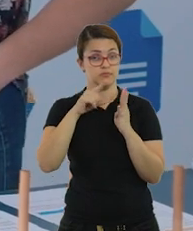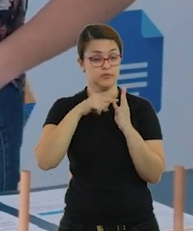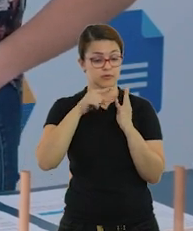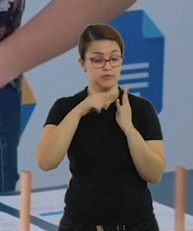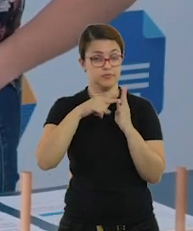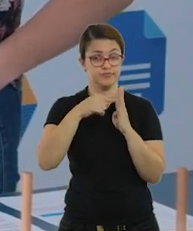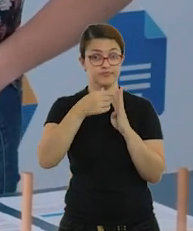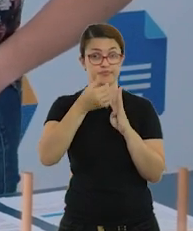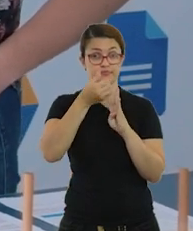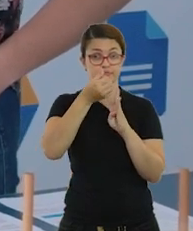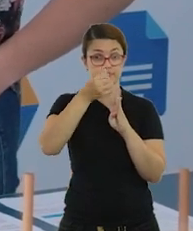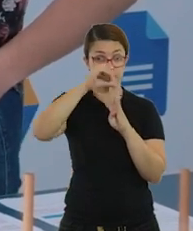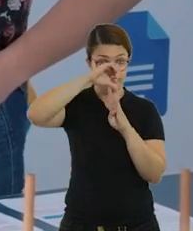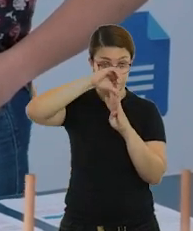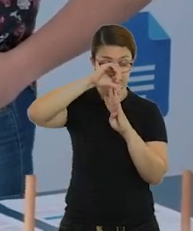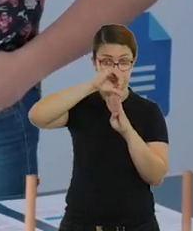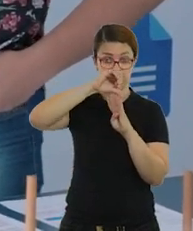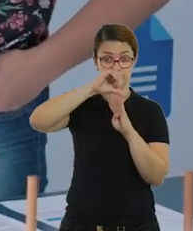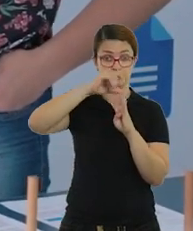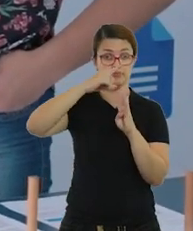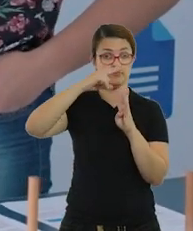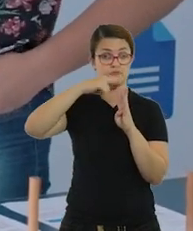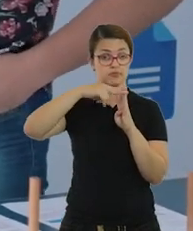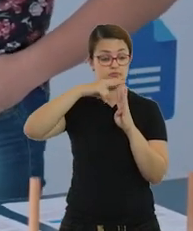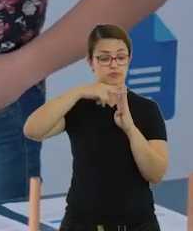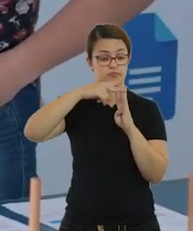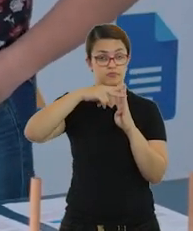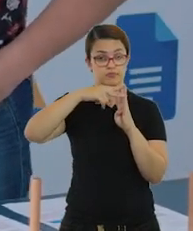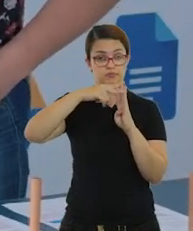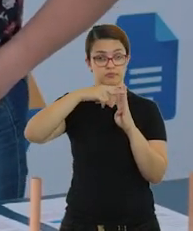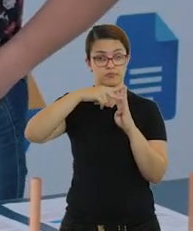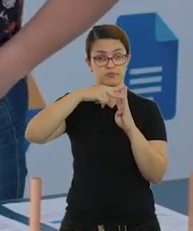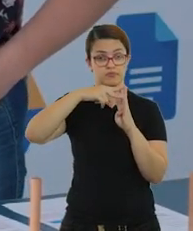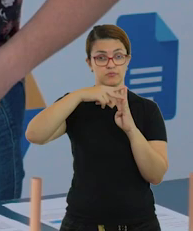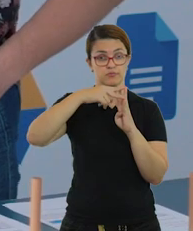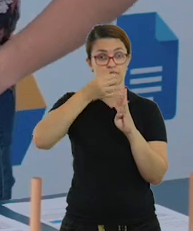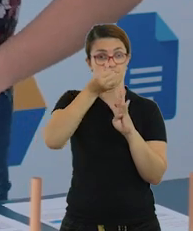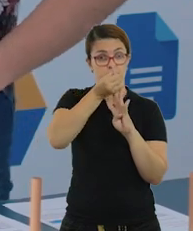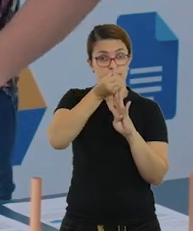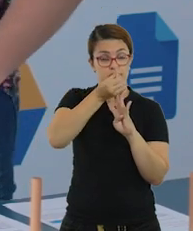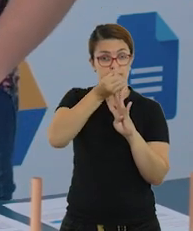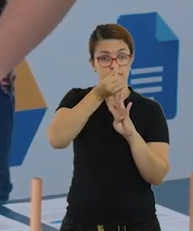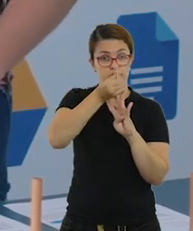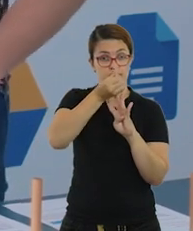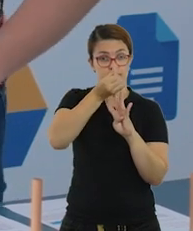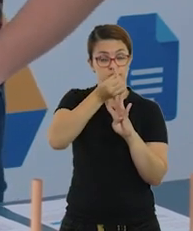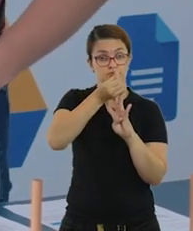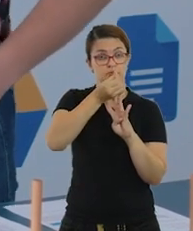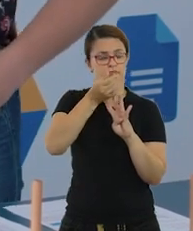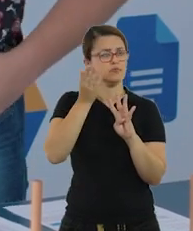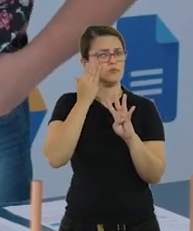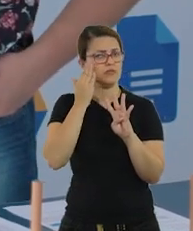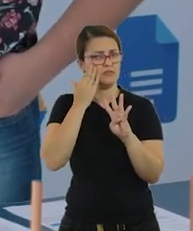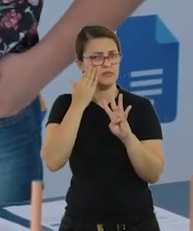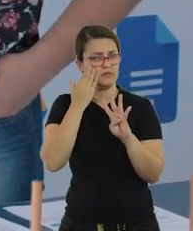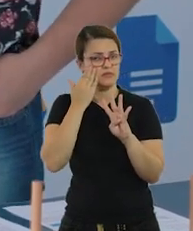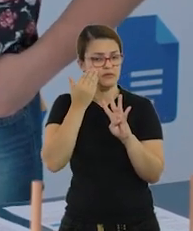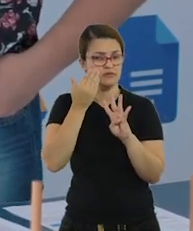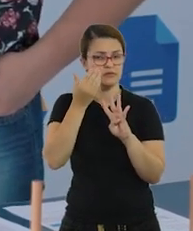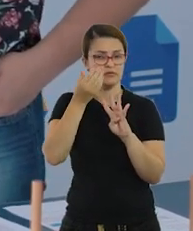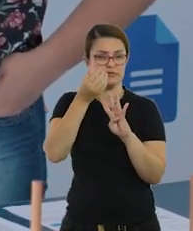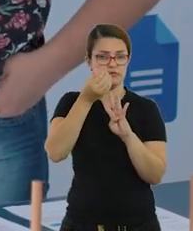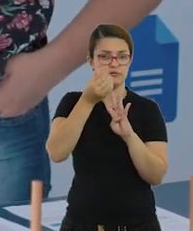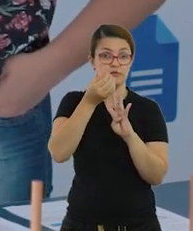ordem. Segunda ordem da primeira classe é a dezena. Então, eu tenho o número 6. Que dentro dele, eu sei que é dezena,